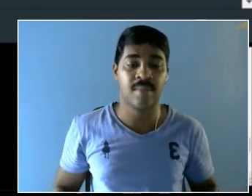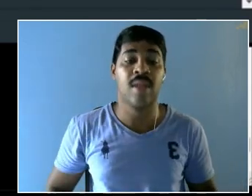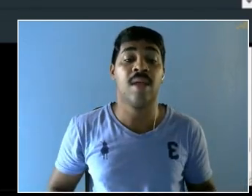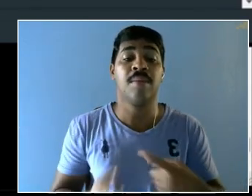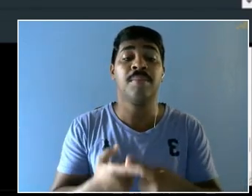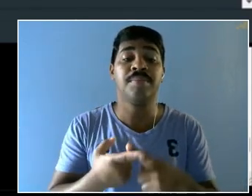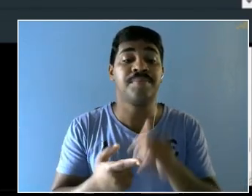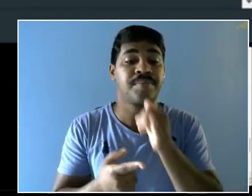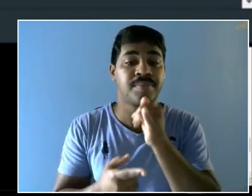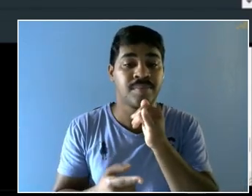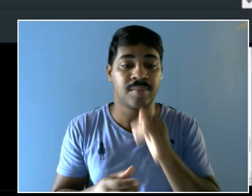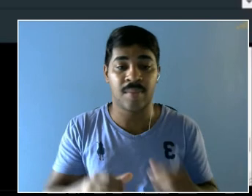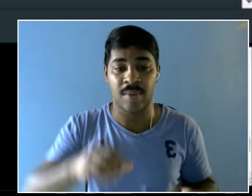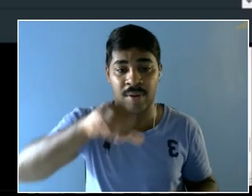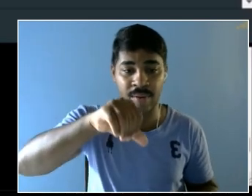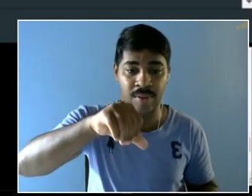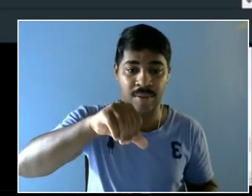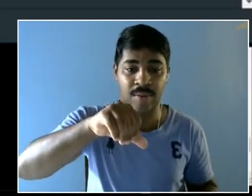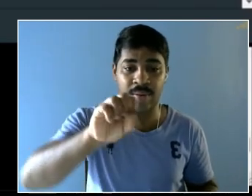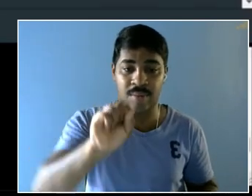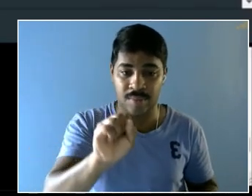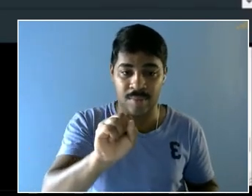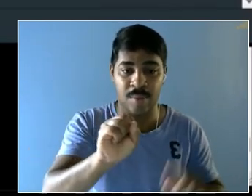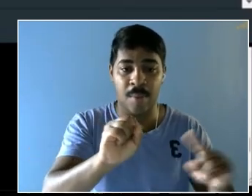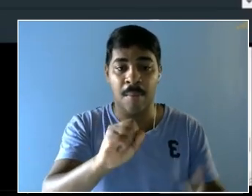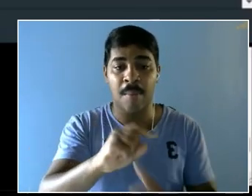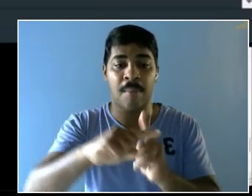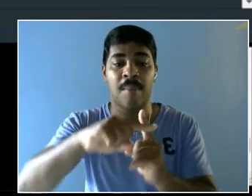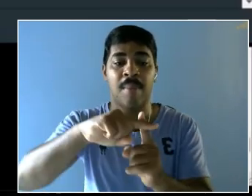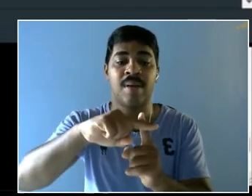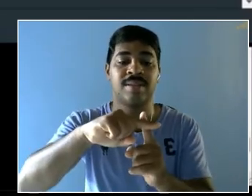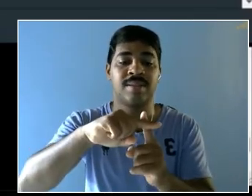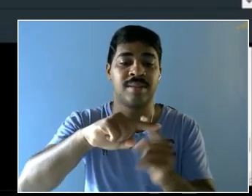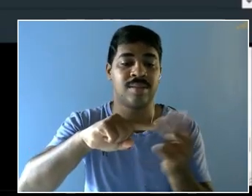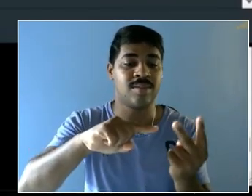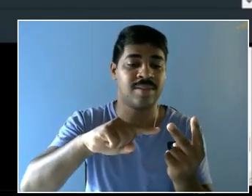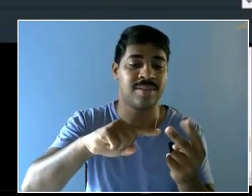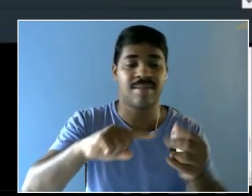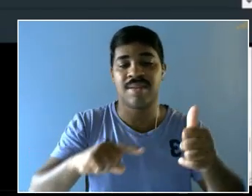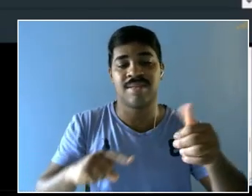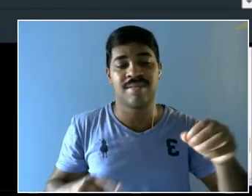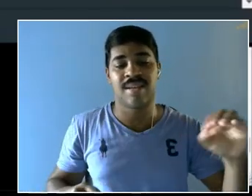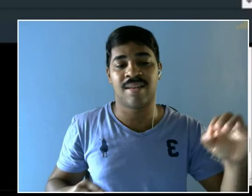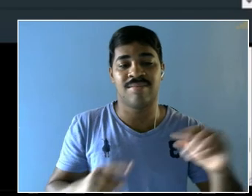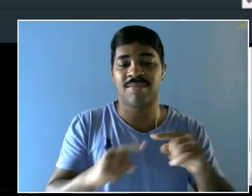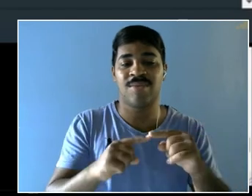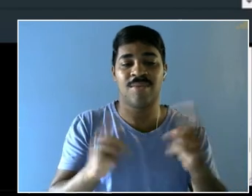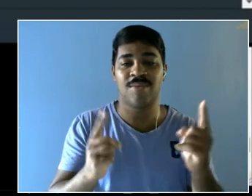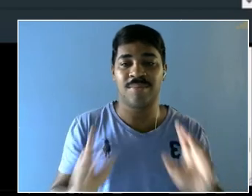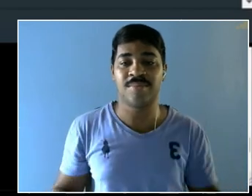100. O que acontece depois dessa linha? Ele termina o enquanto, vem aqui em cima. E aqui em cima ele